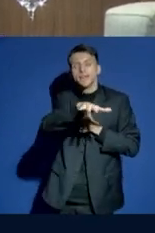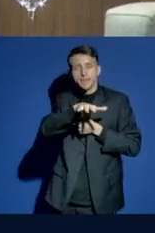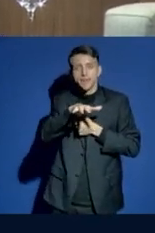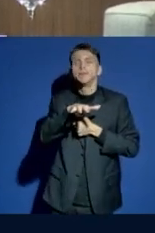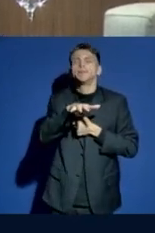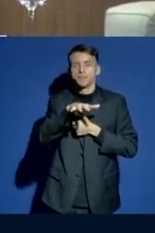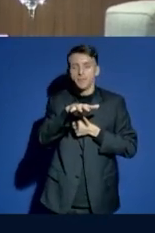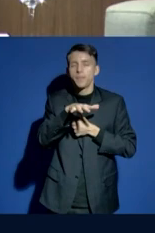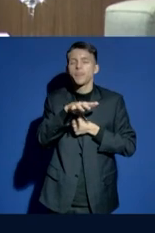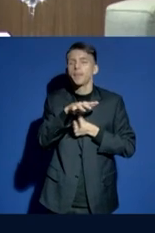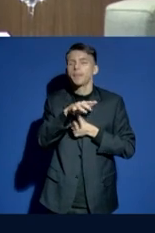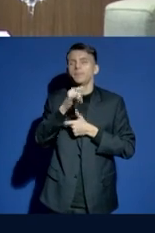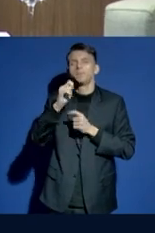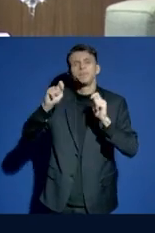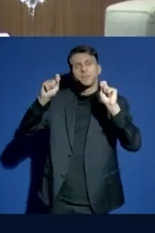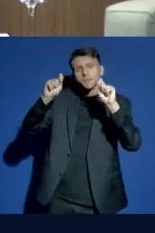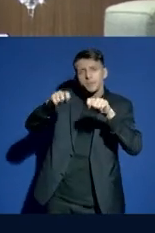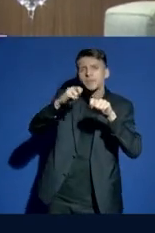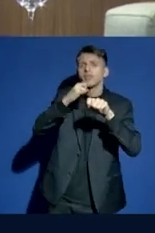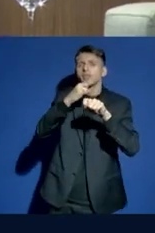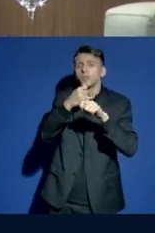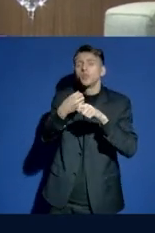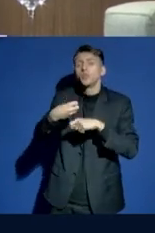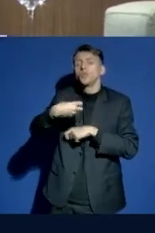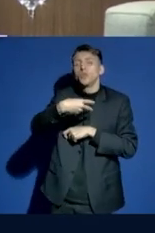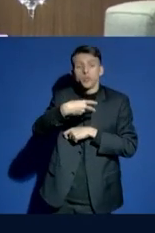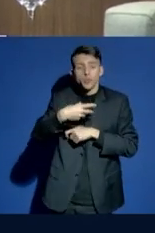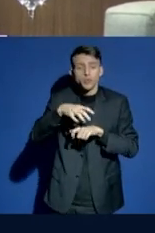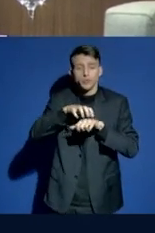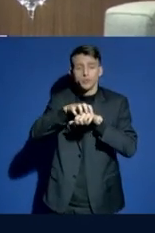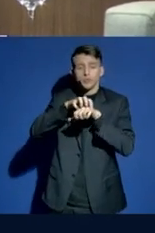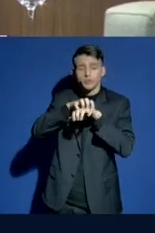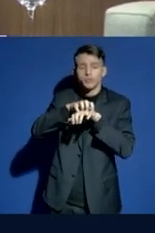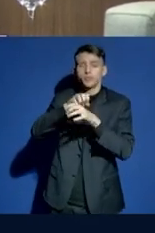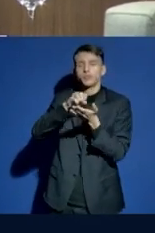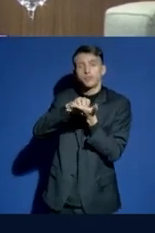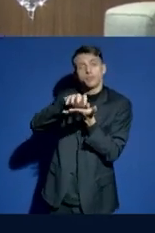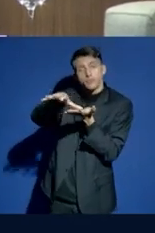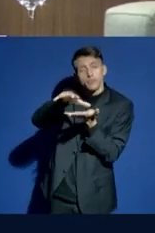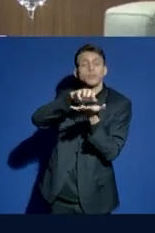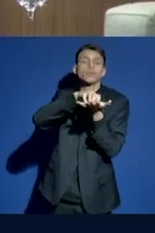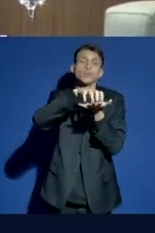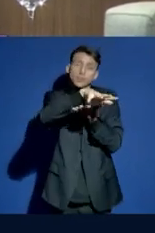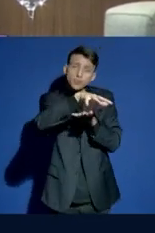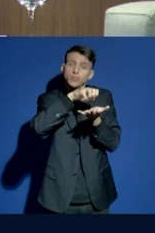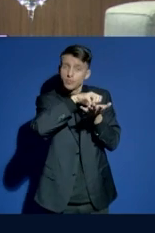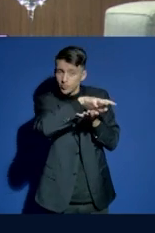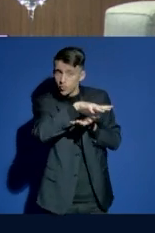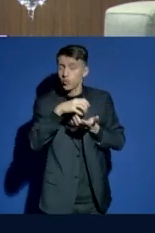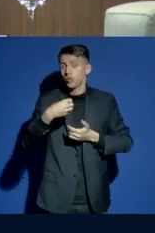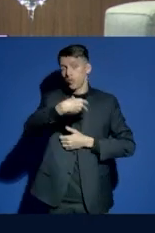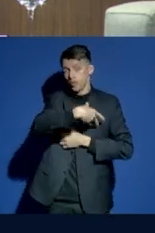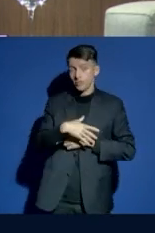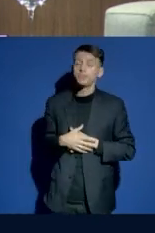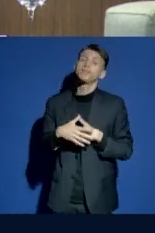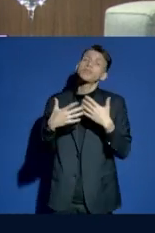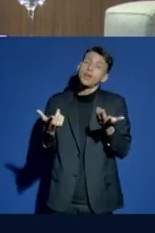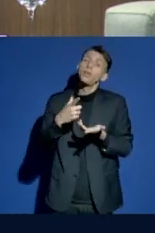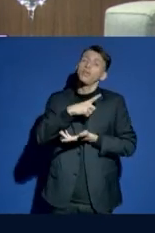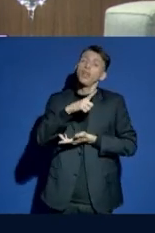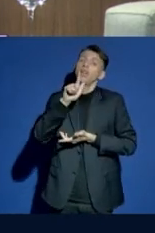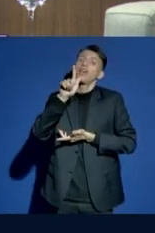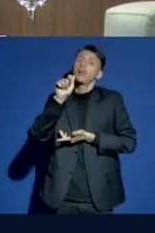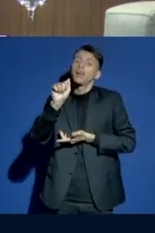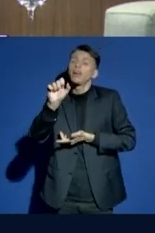é que são viáveis levar a linha de transmissão ainda outros que onde o gás tem viabilidade